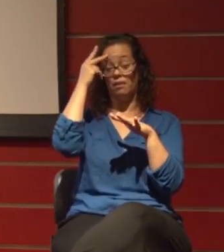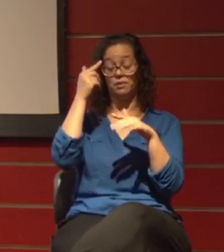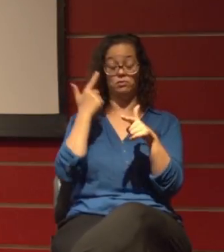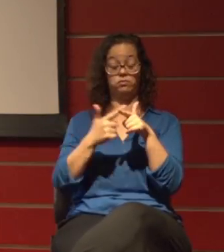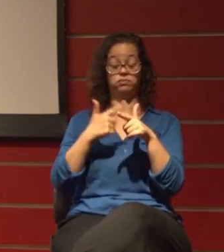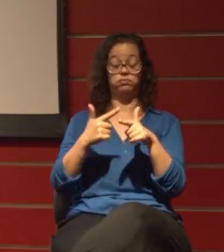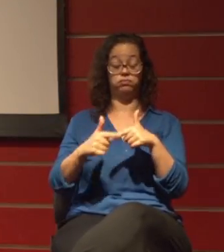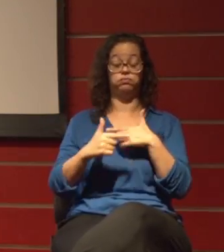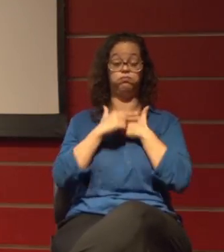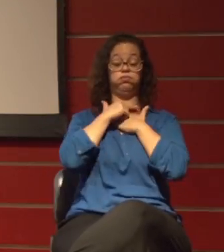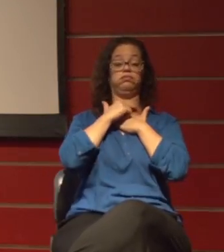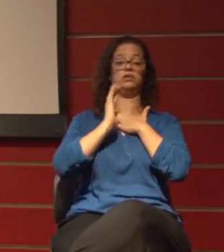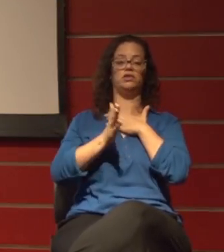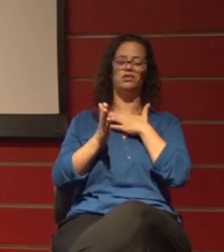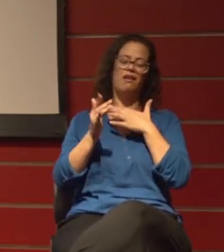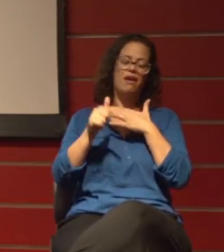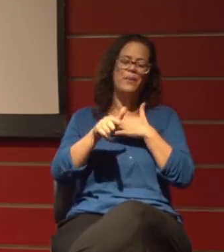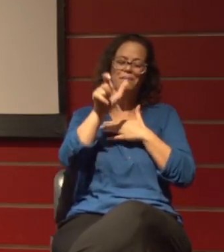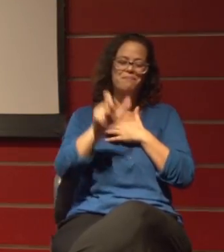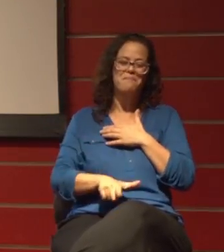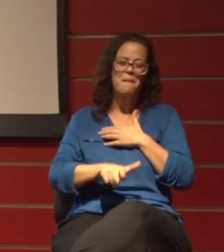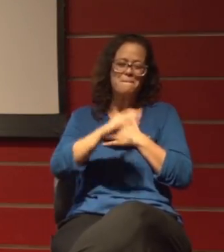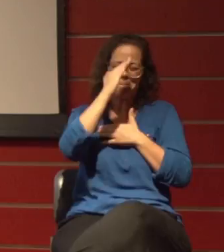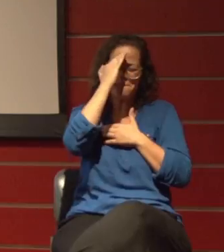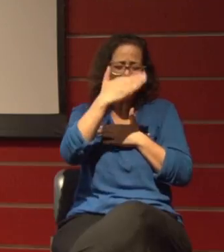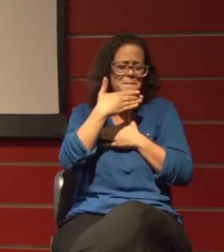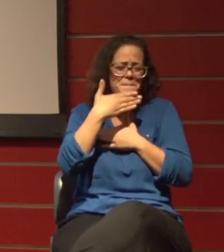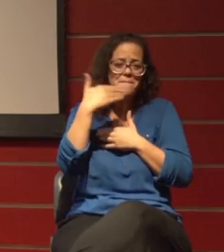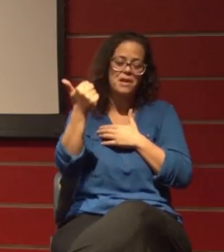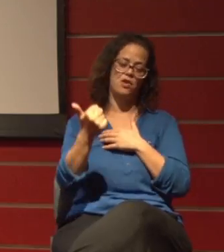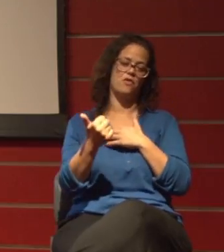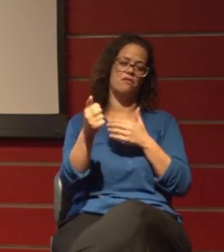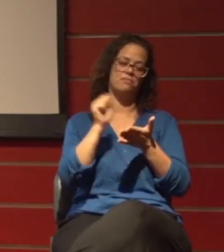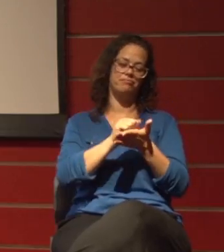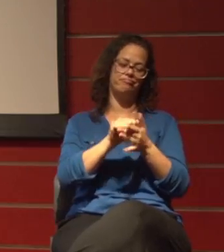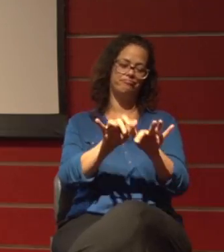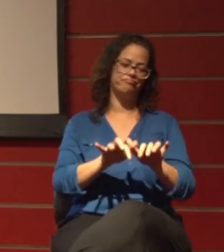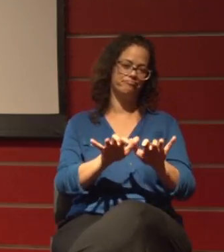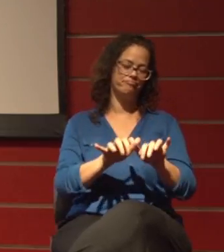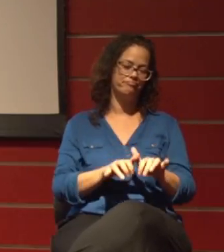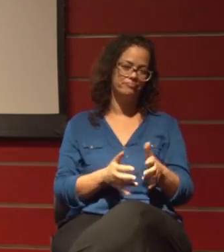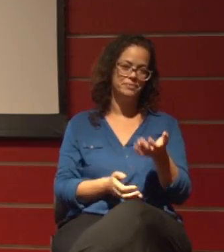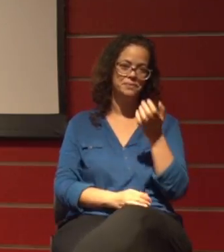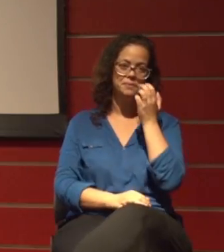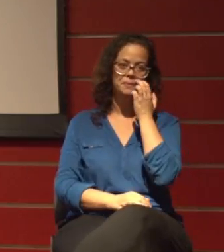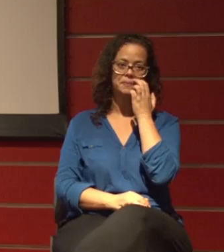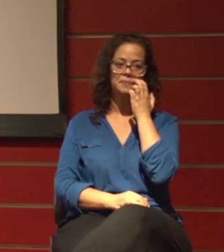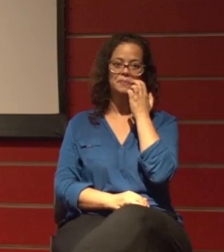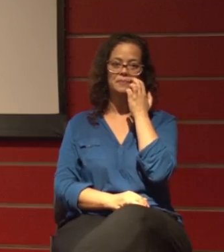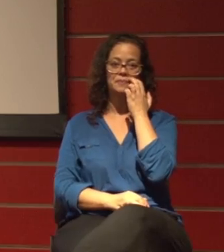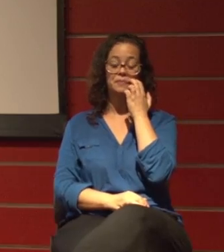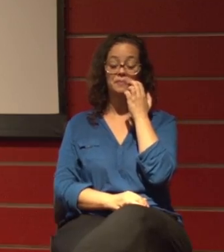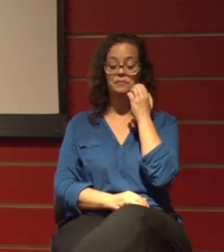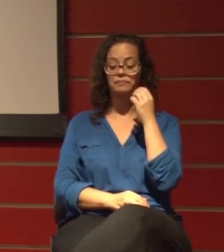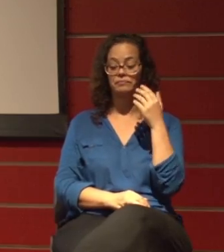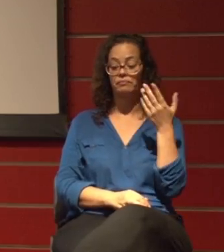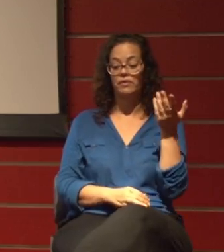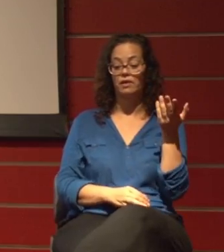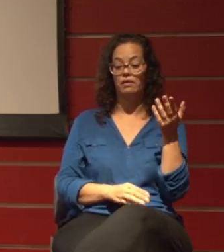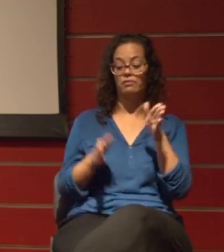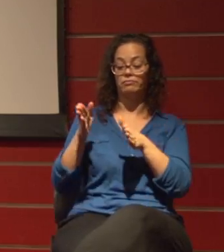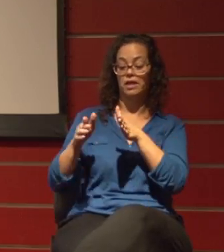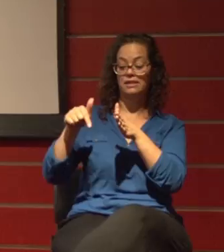tipo de personagem para se trabalhar né Eh o pior acontece então